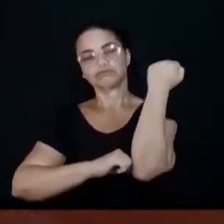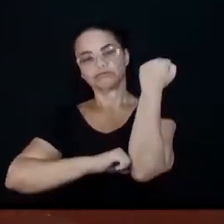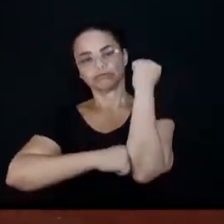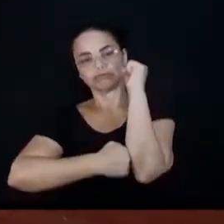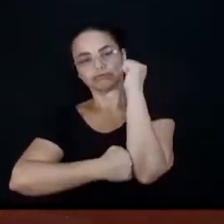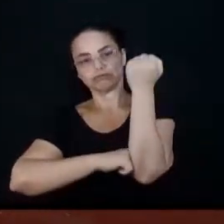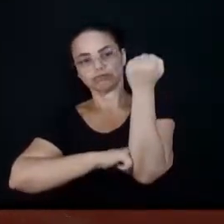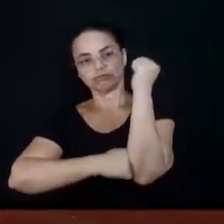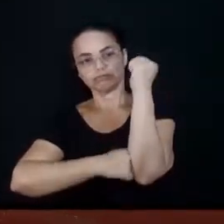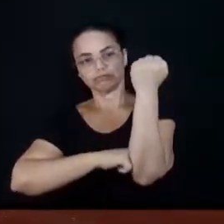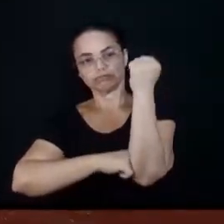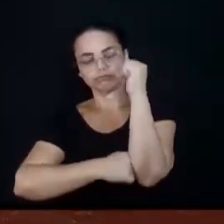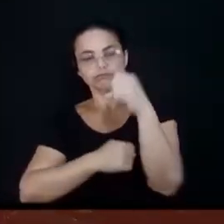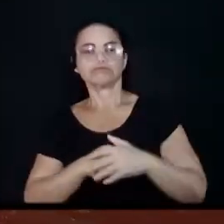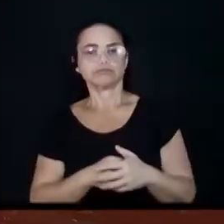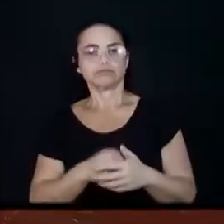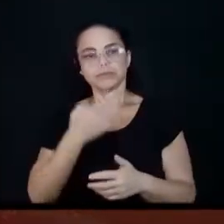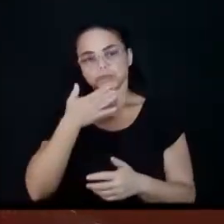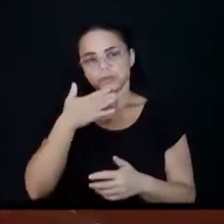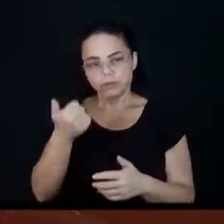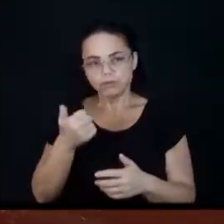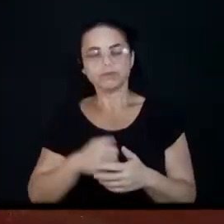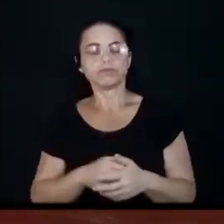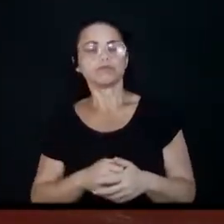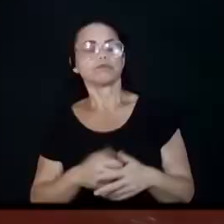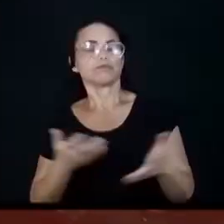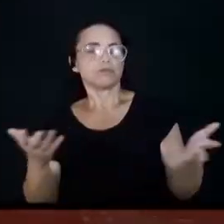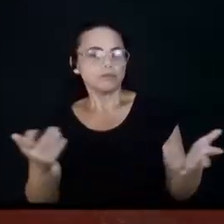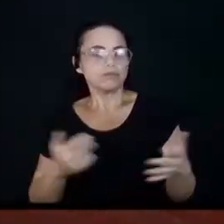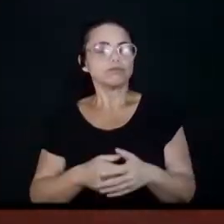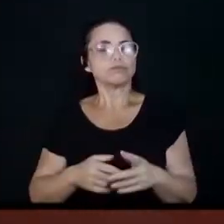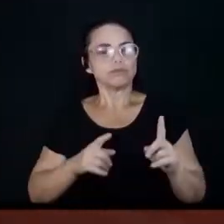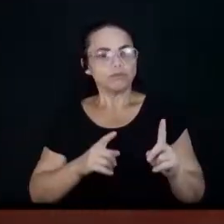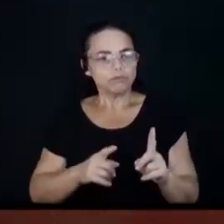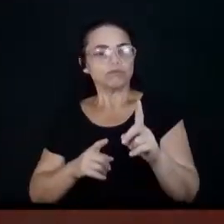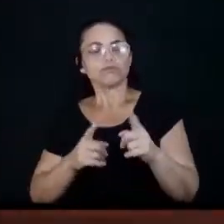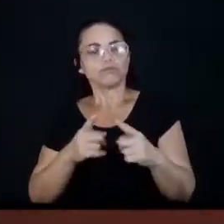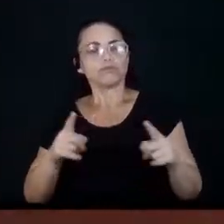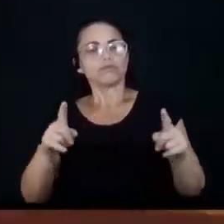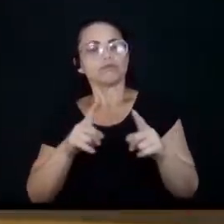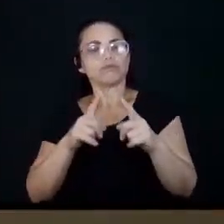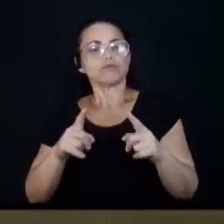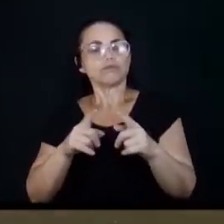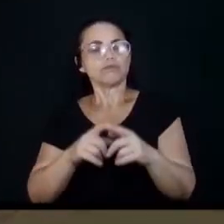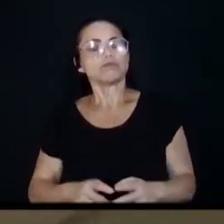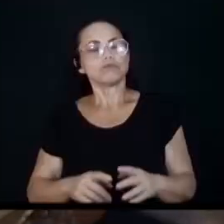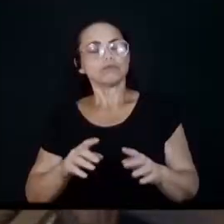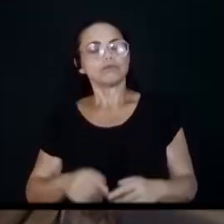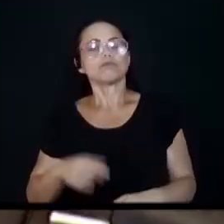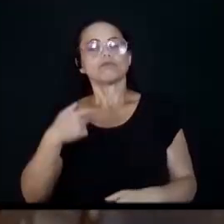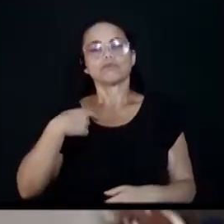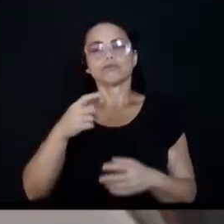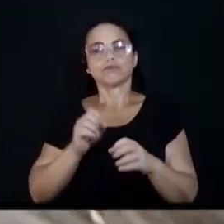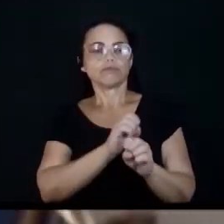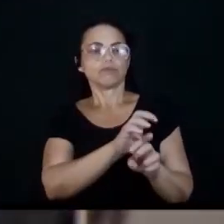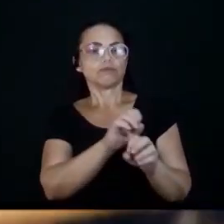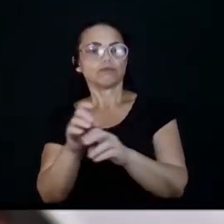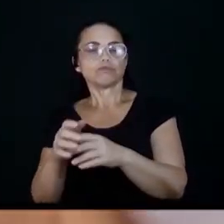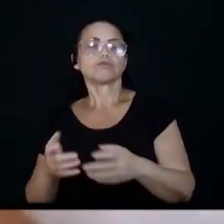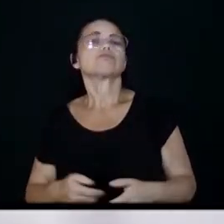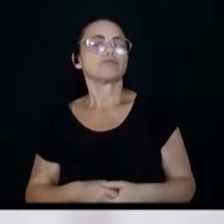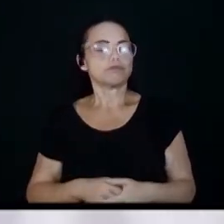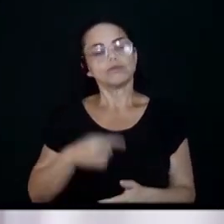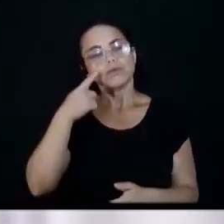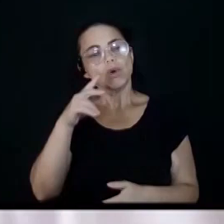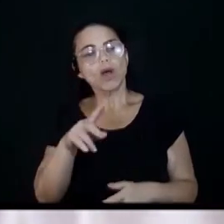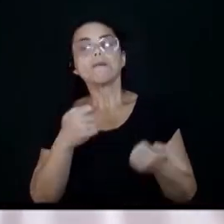conseguir se apresentar diante das outras pessoas, então você vai proporcionar isso para os